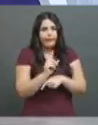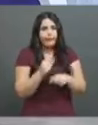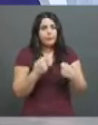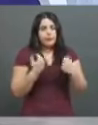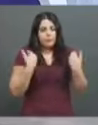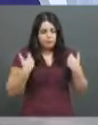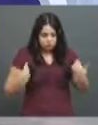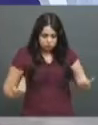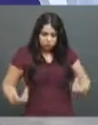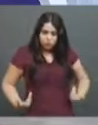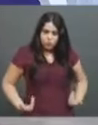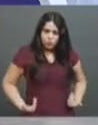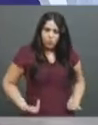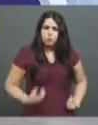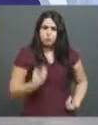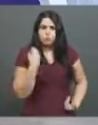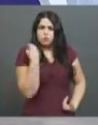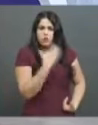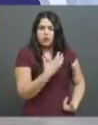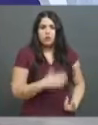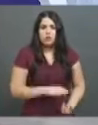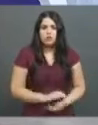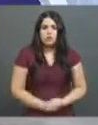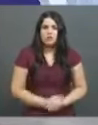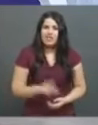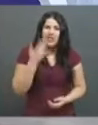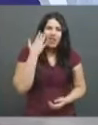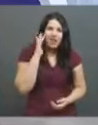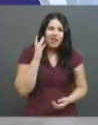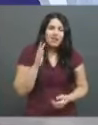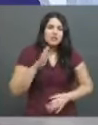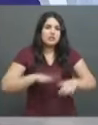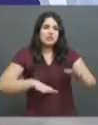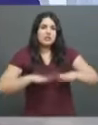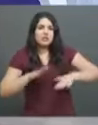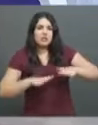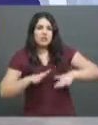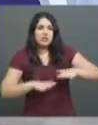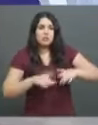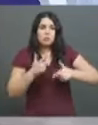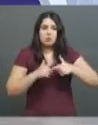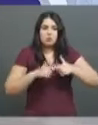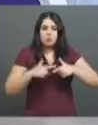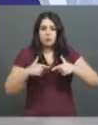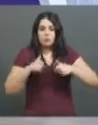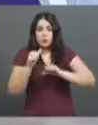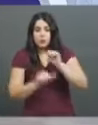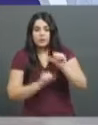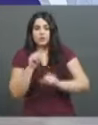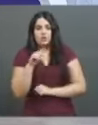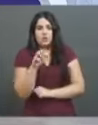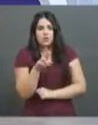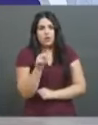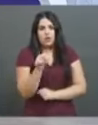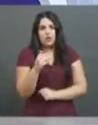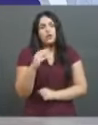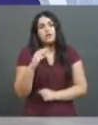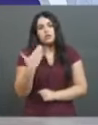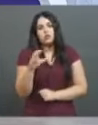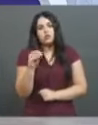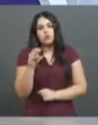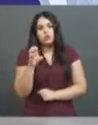com a sua autoimagem. O senhor acha que isso pode ser talvez um choque geracional também, essas mudanças? Sem